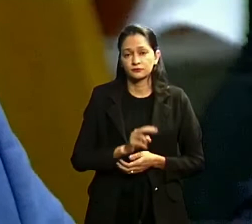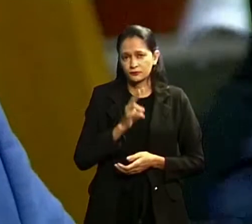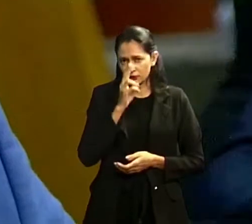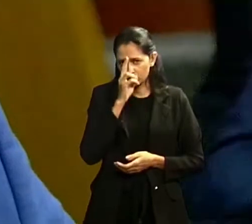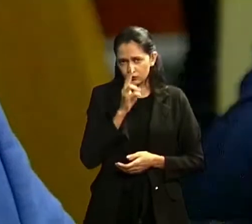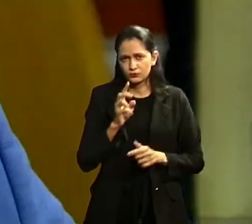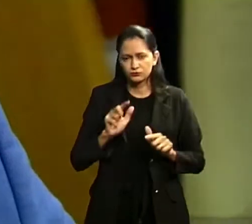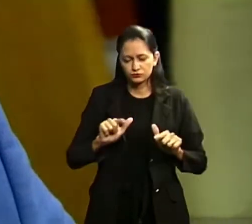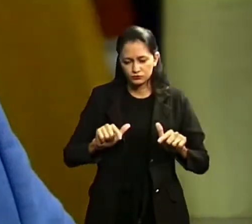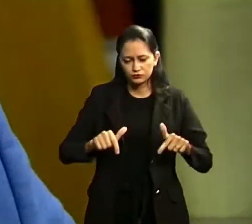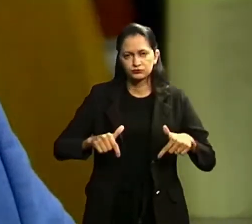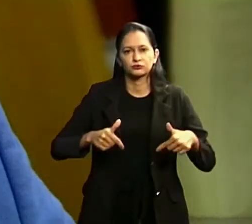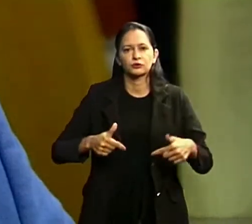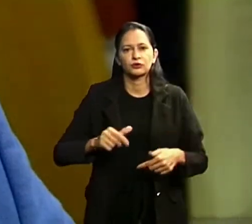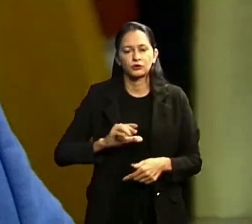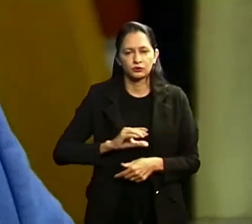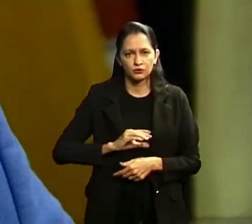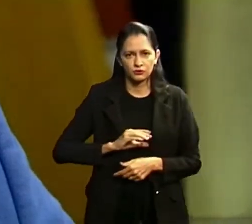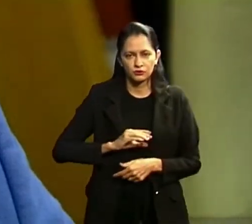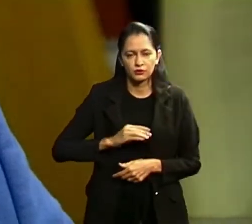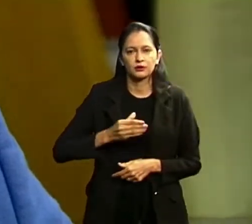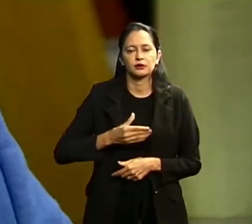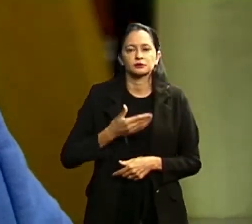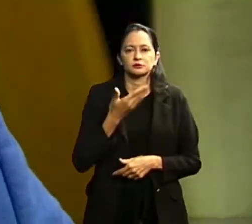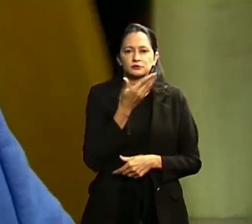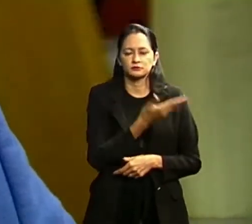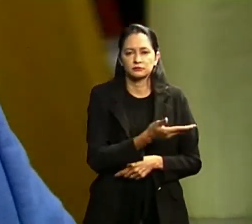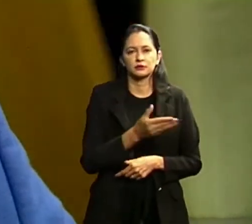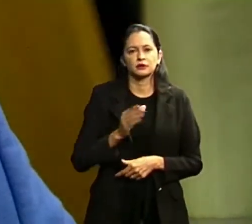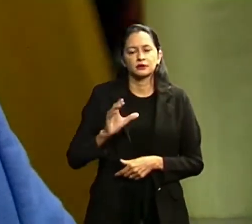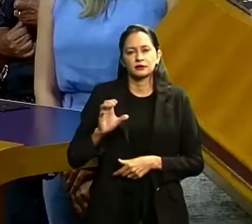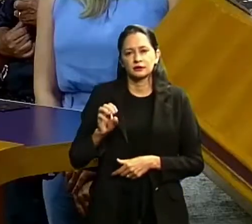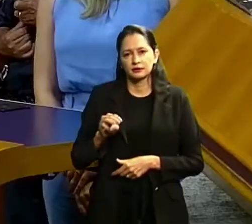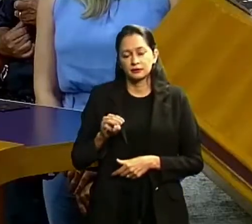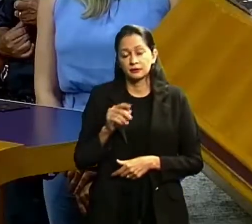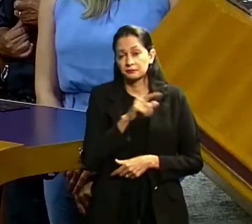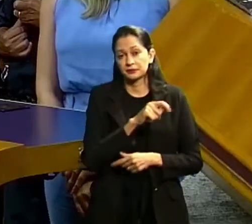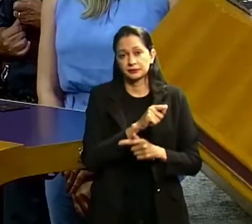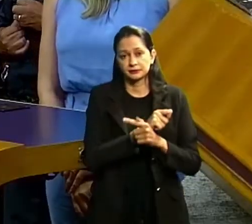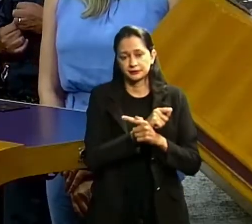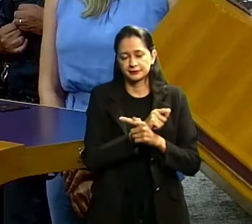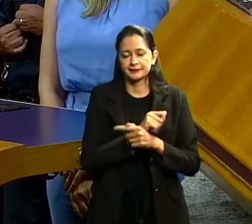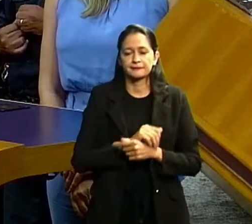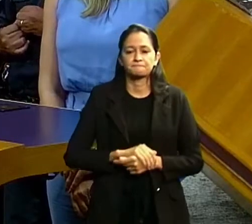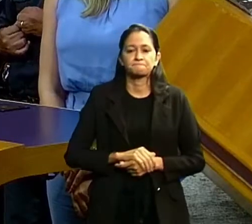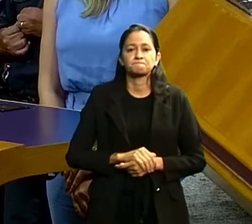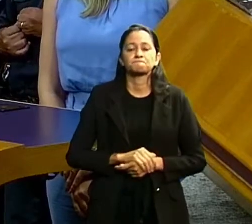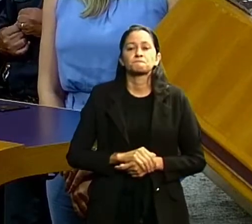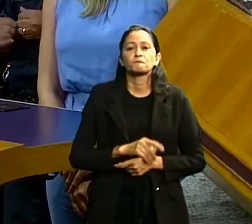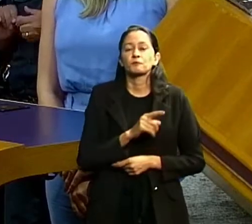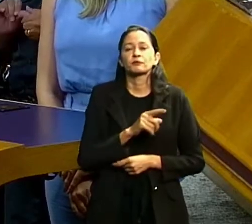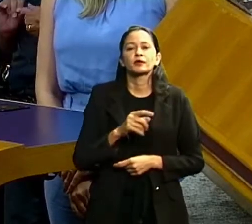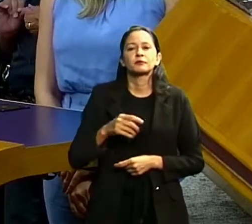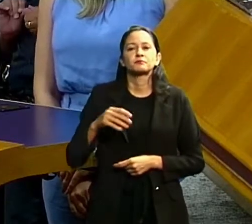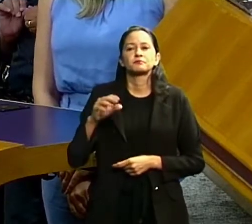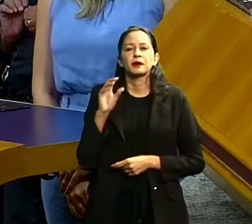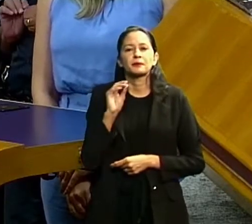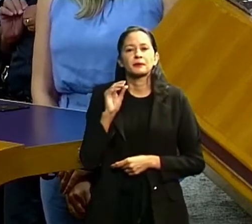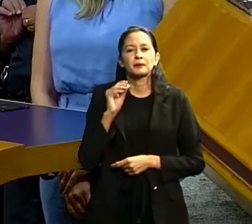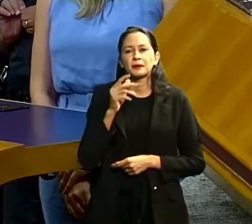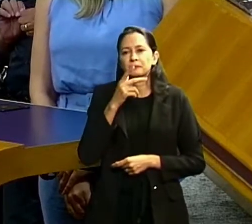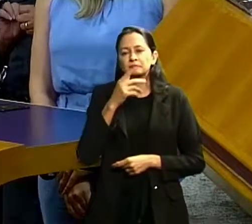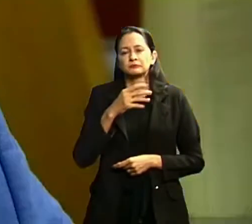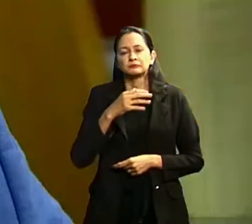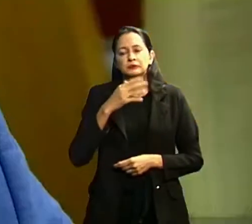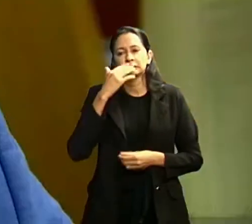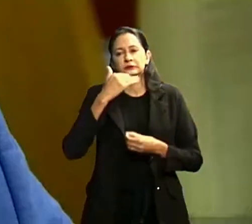que a senhora tem sido à frente ali na Câmara de Aparecida de Goiânia. E saiba que a senhora naquele momento representou todas as mulheres,